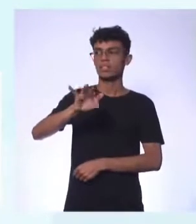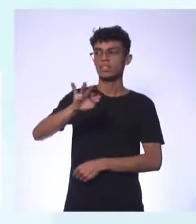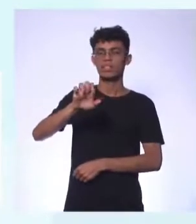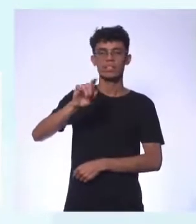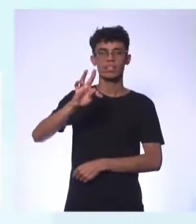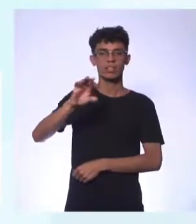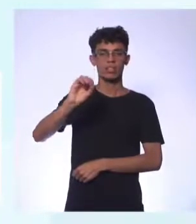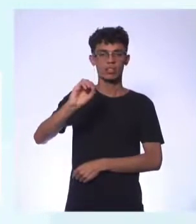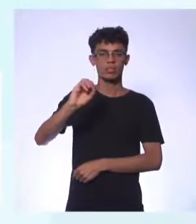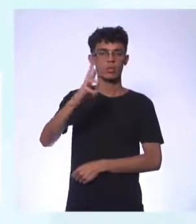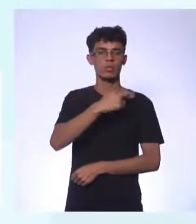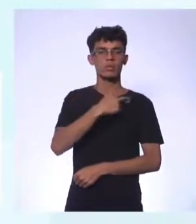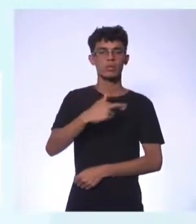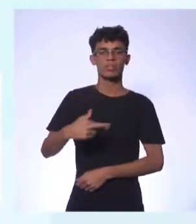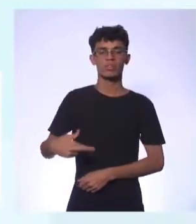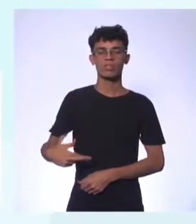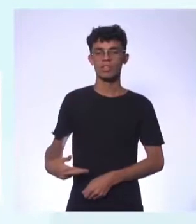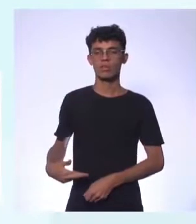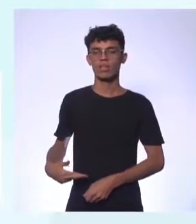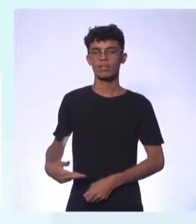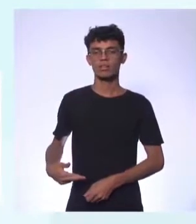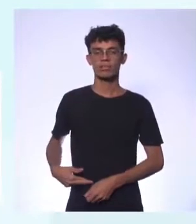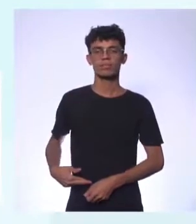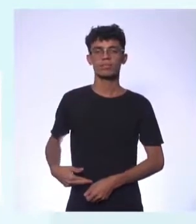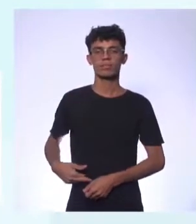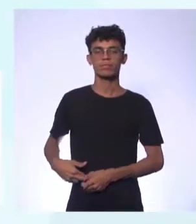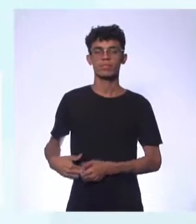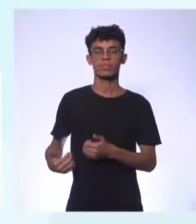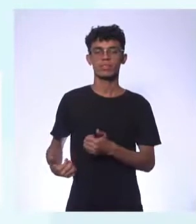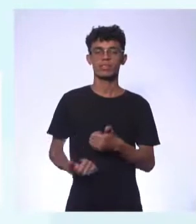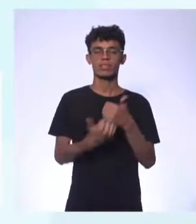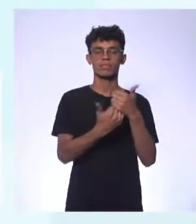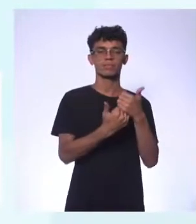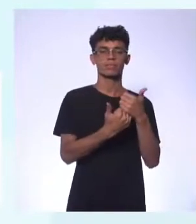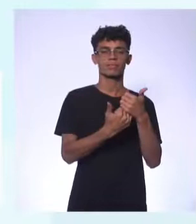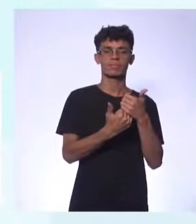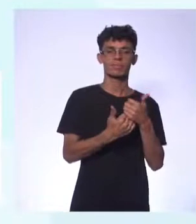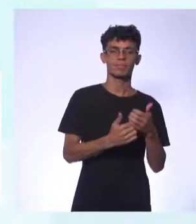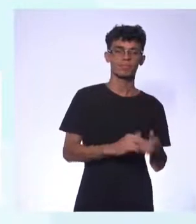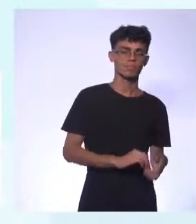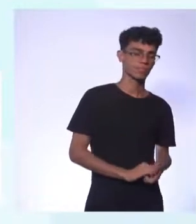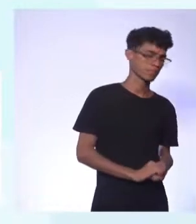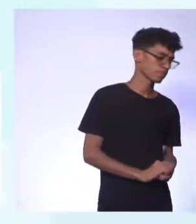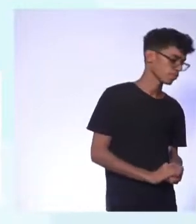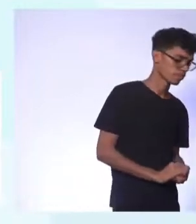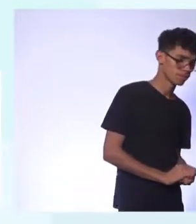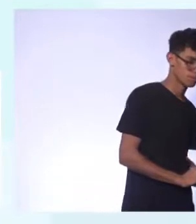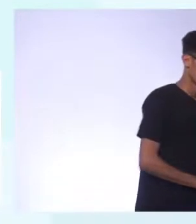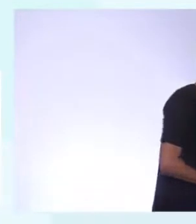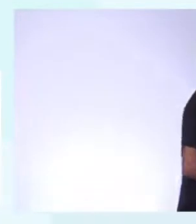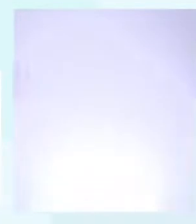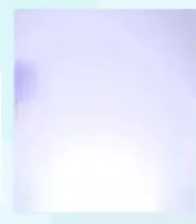O Manifesto Republicano foi uma declaração publicada pelos membros dissidentes do Partido Liberal, liderados por